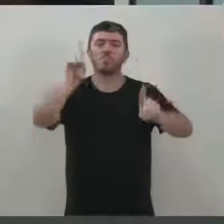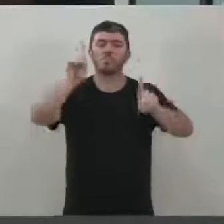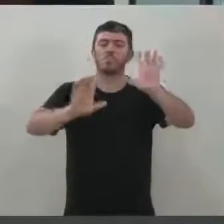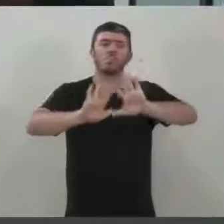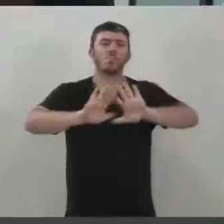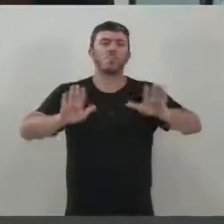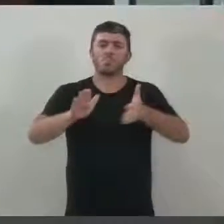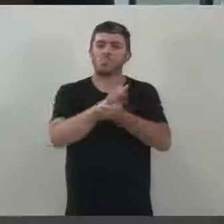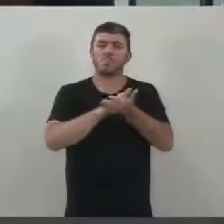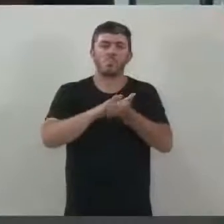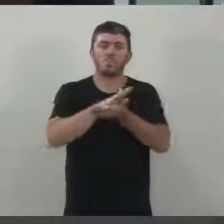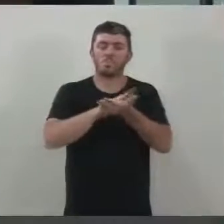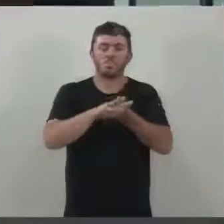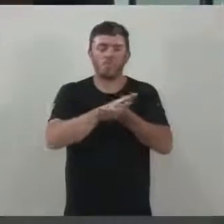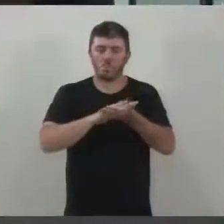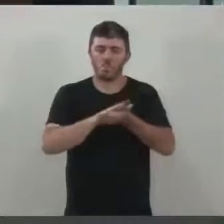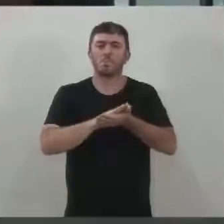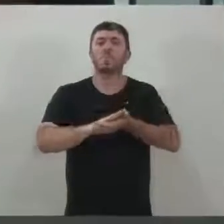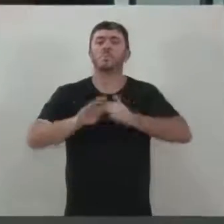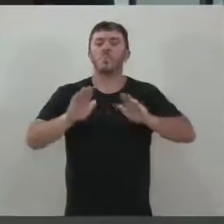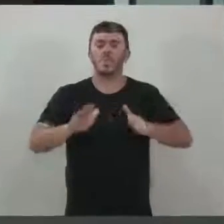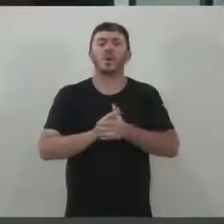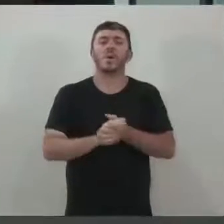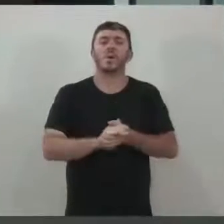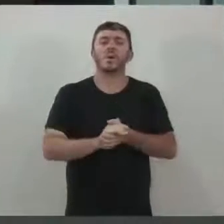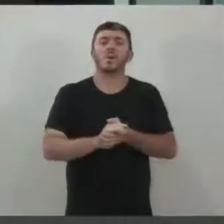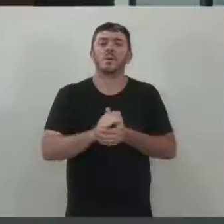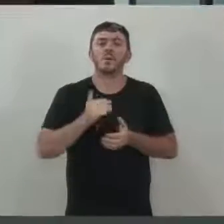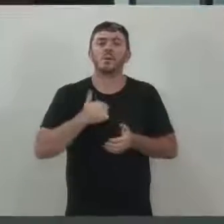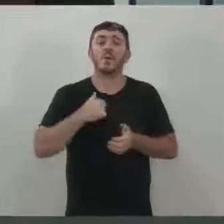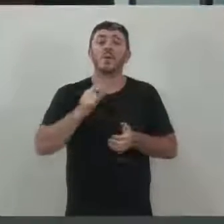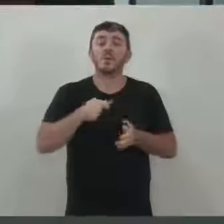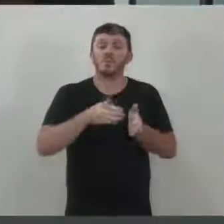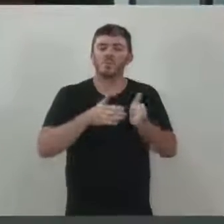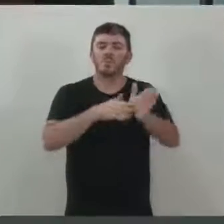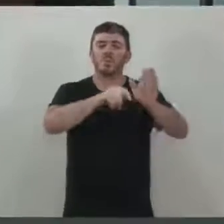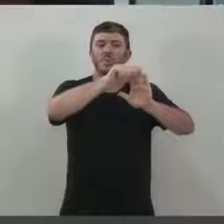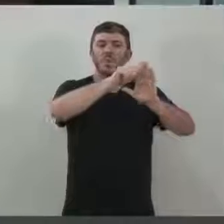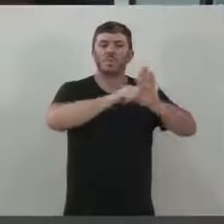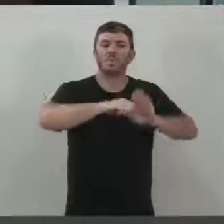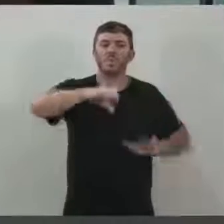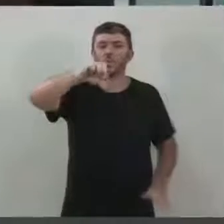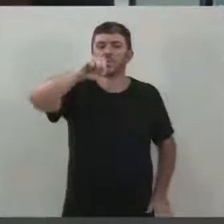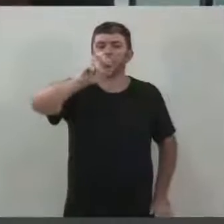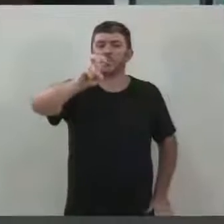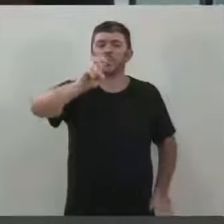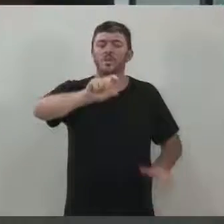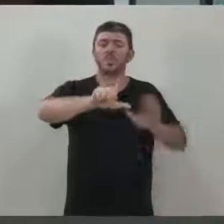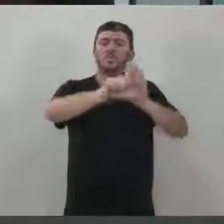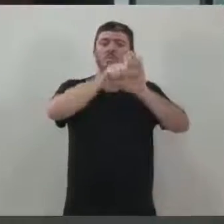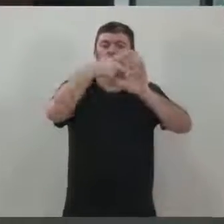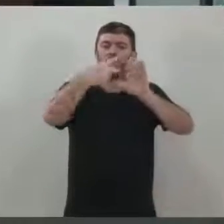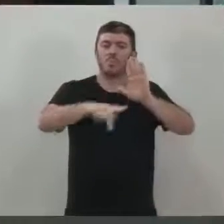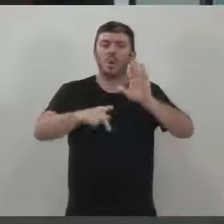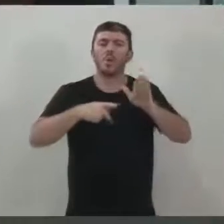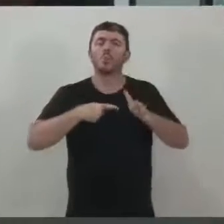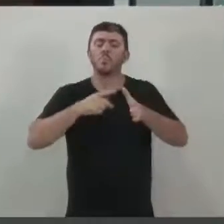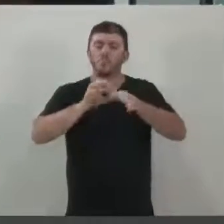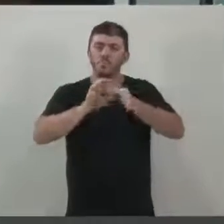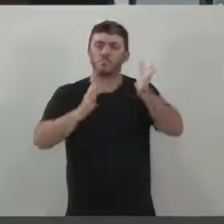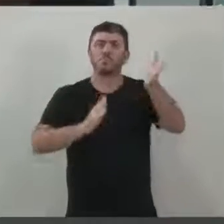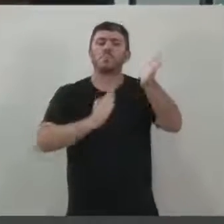154ª sessão ordinária da 17ª legislatura, de acordo com o artigo 95 do Regimento Interno, declaro aprovada.